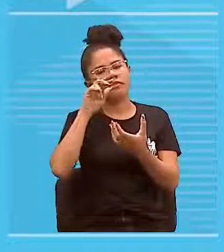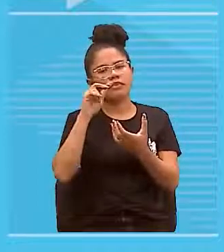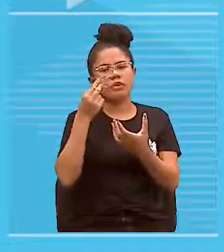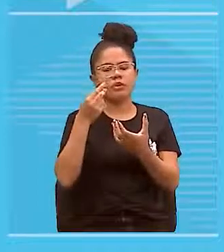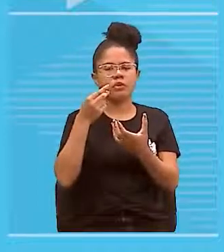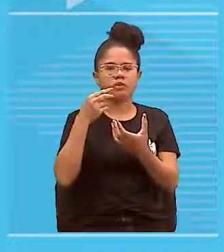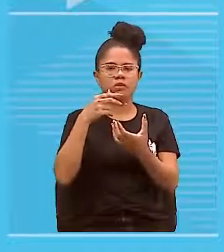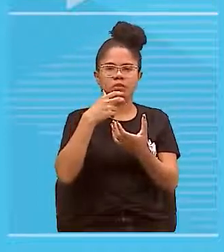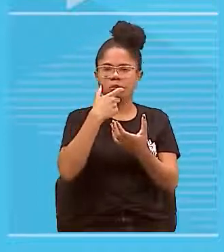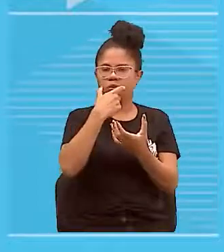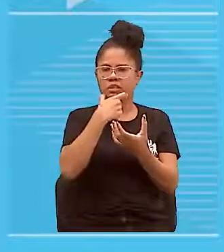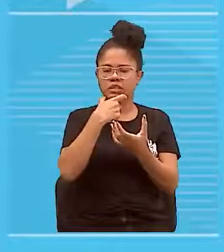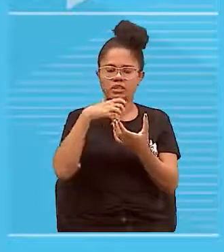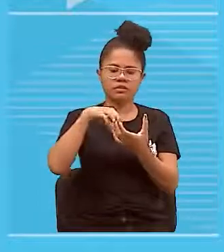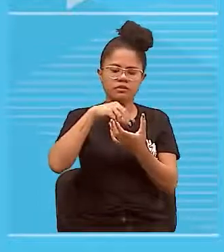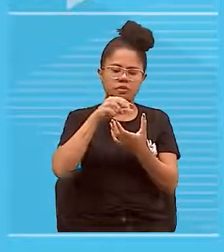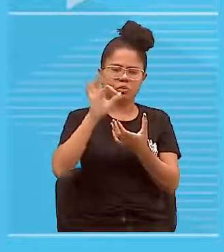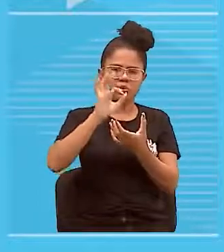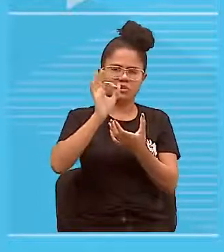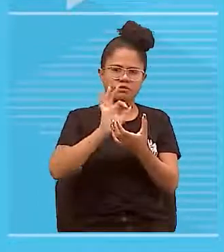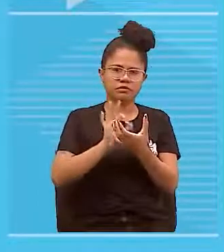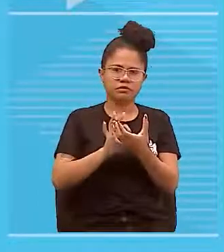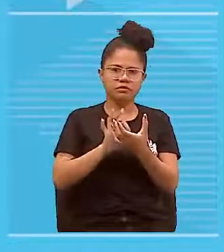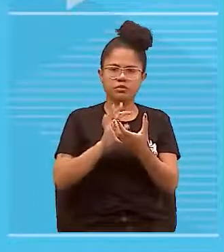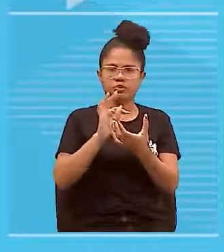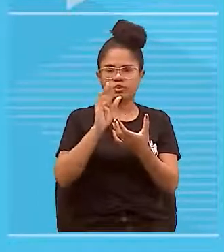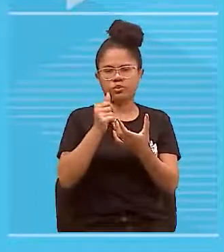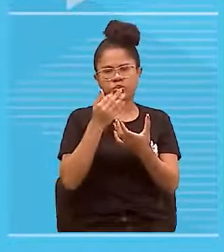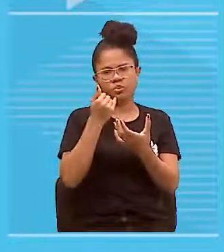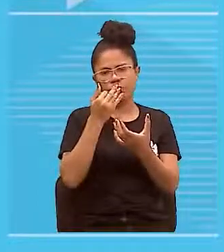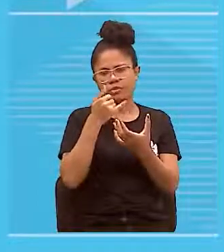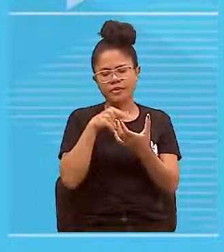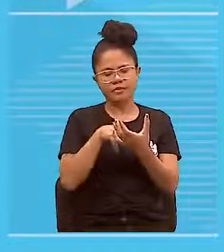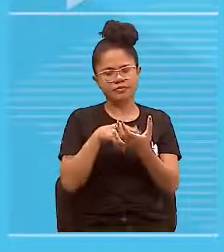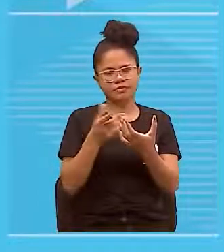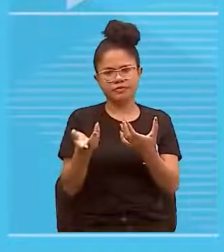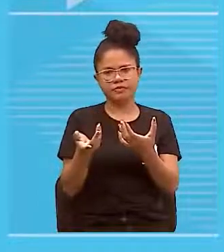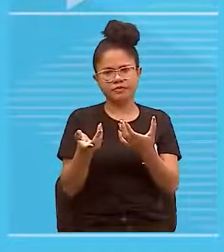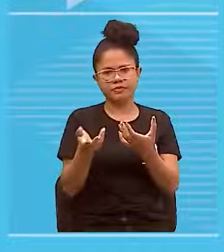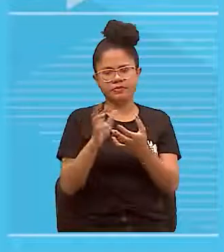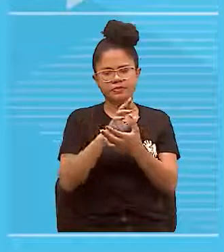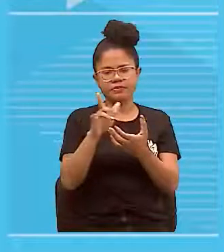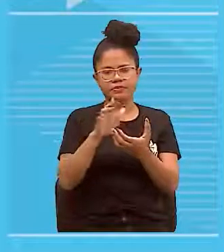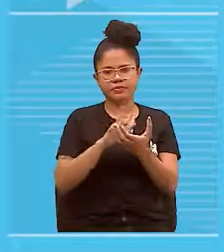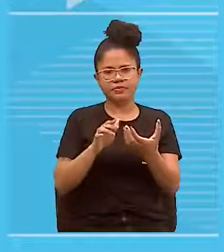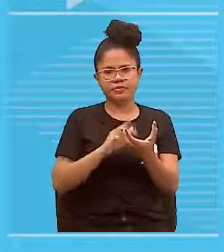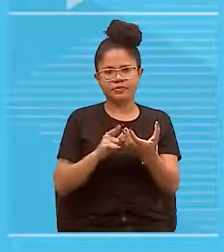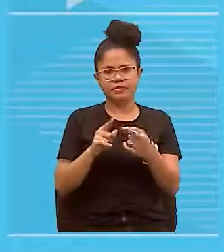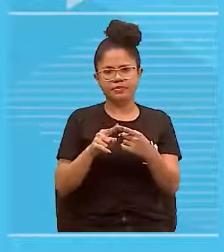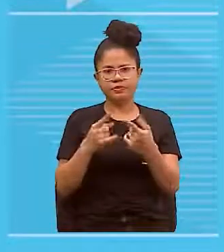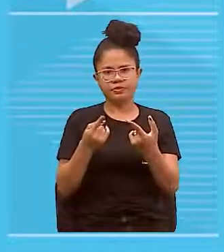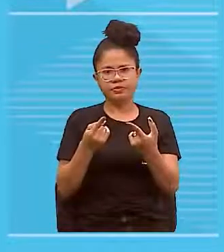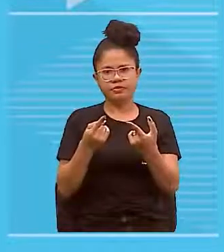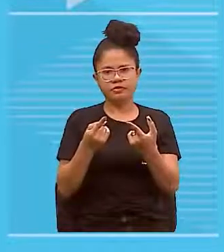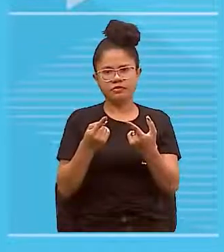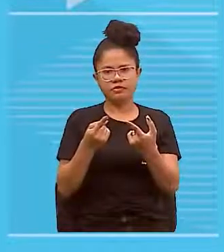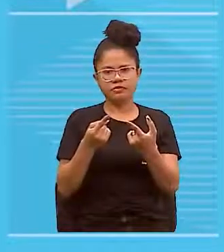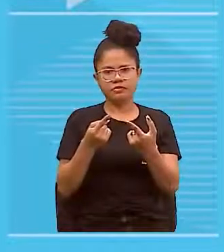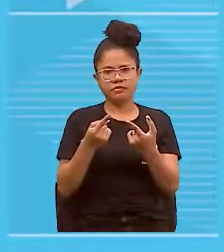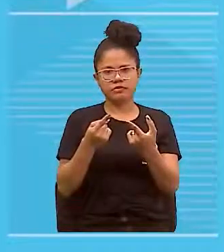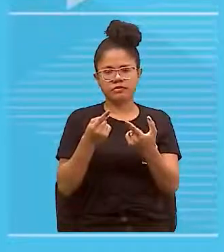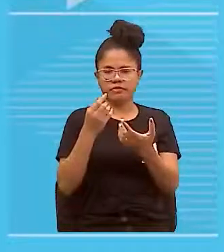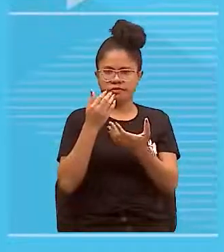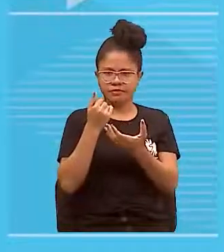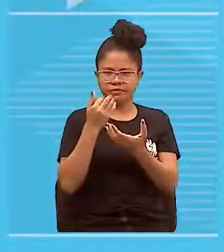dos insetos dentro. Todo mundo está usando a manga de formas diferentes, mas todo mundo compete para usar